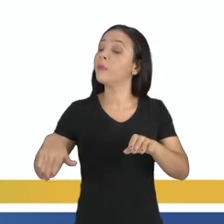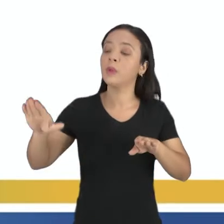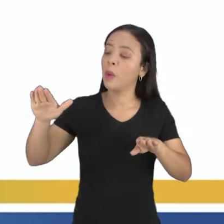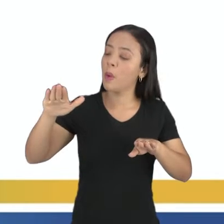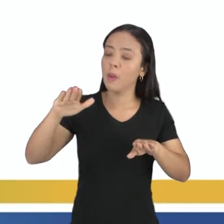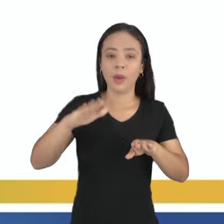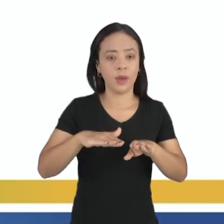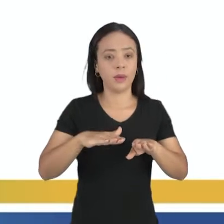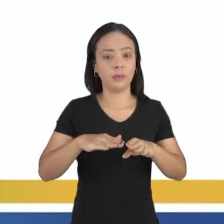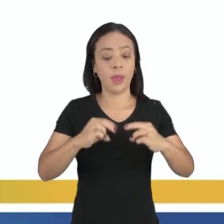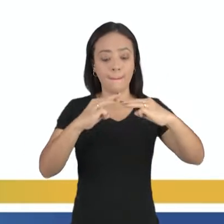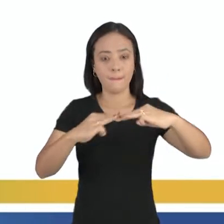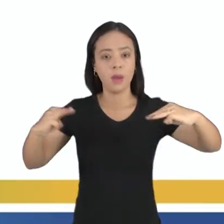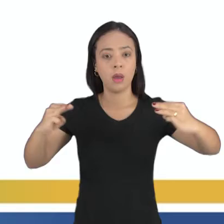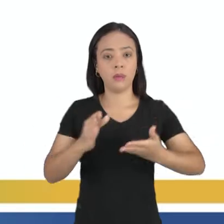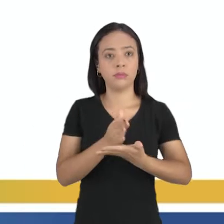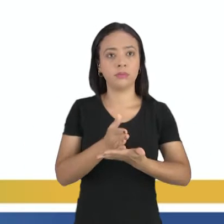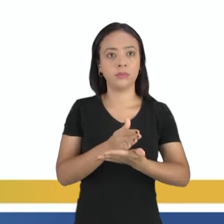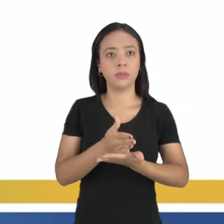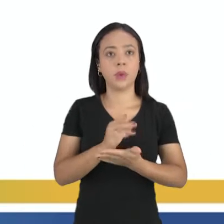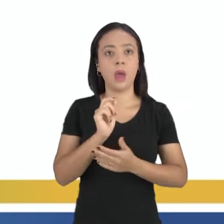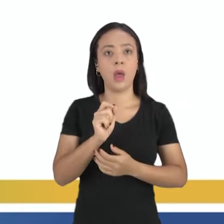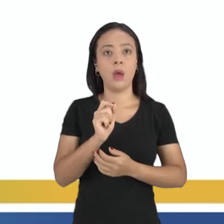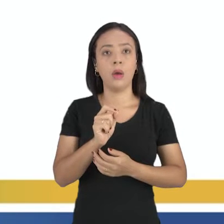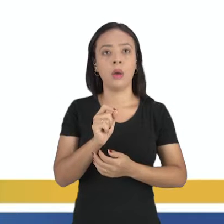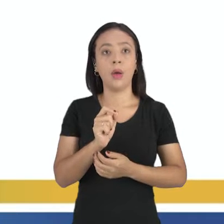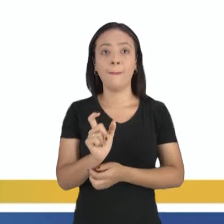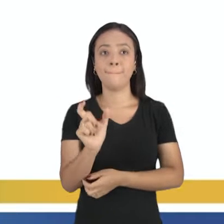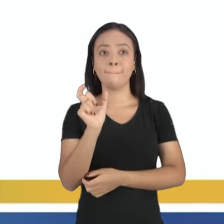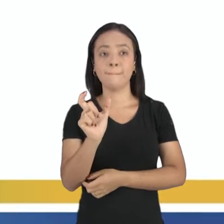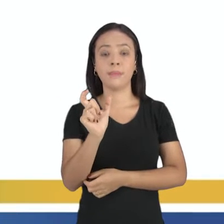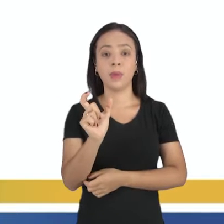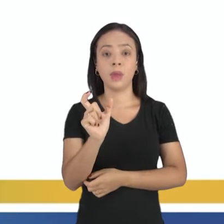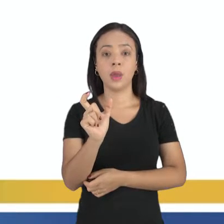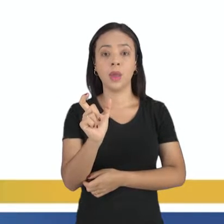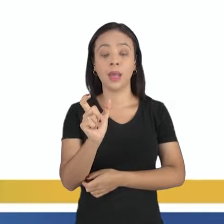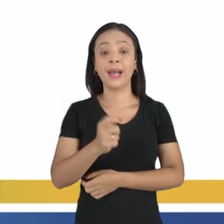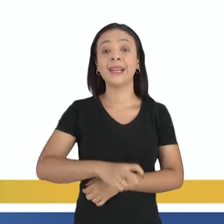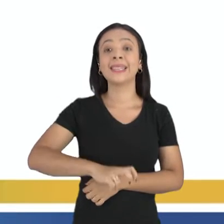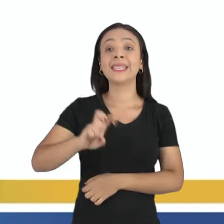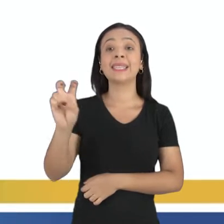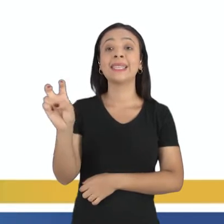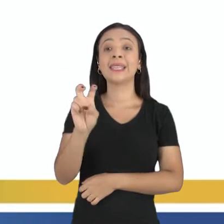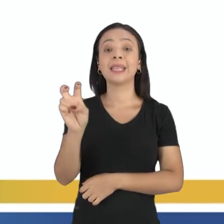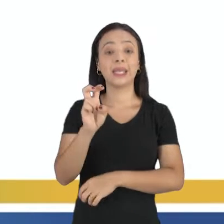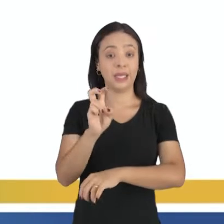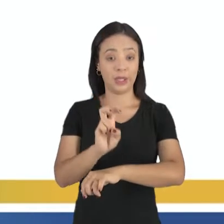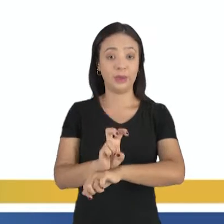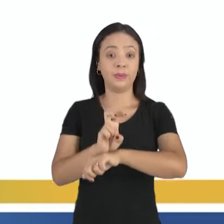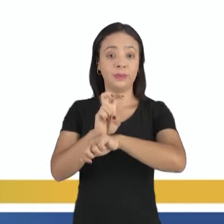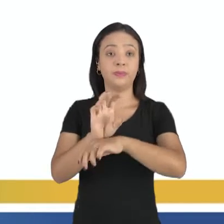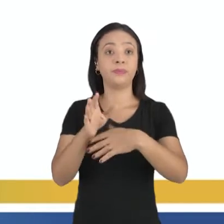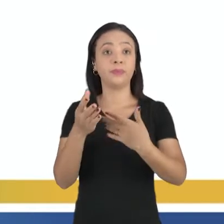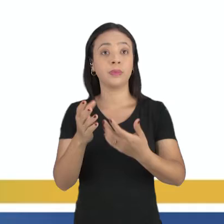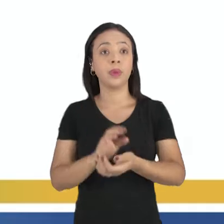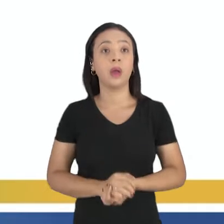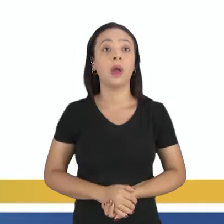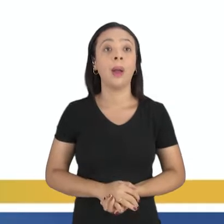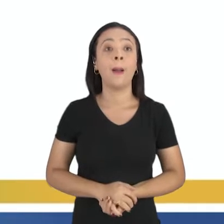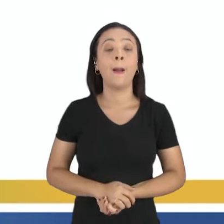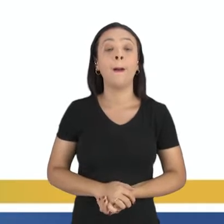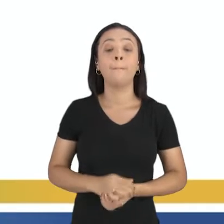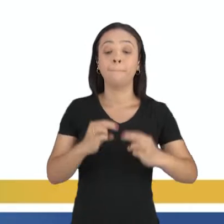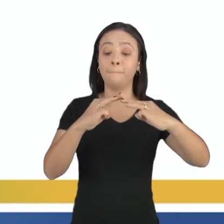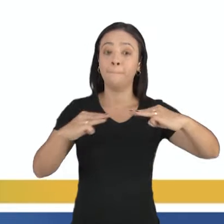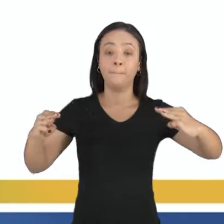a mediana será o termo ocupante da quinta posição. No caso, a mediana desses